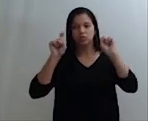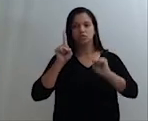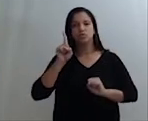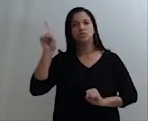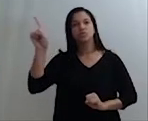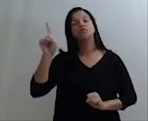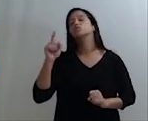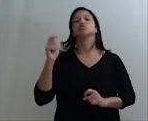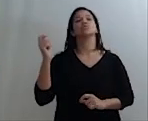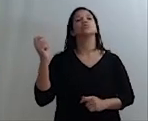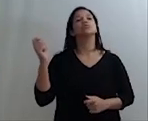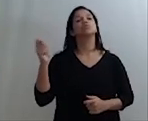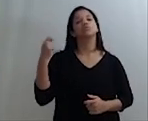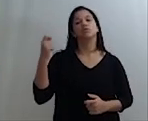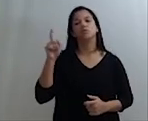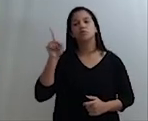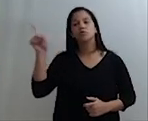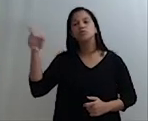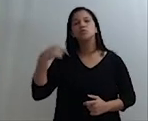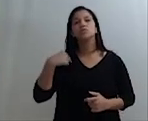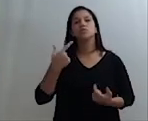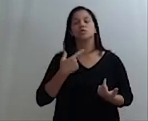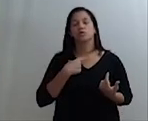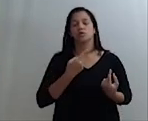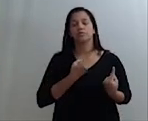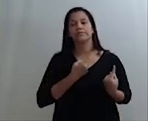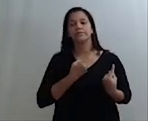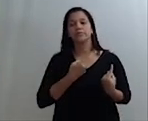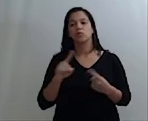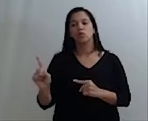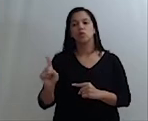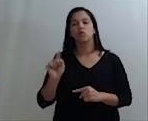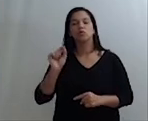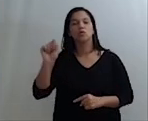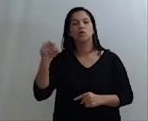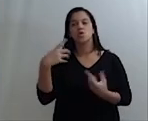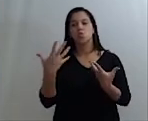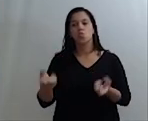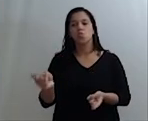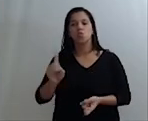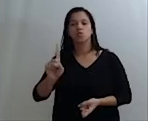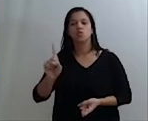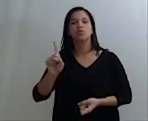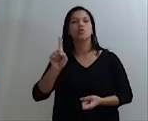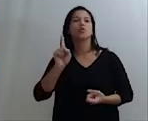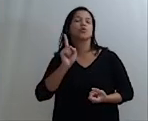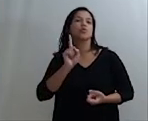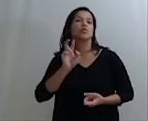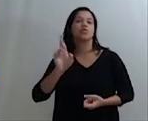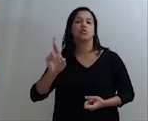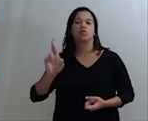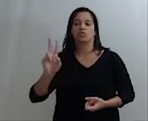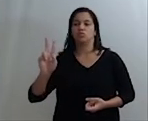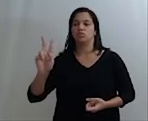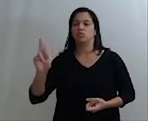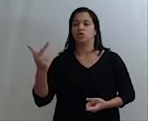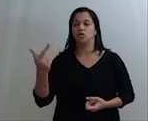negou o Abas corpos por entender que havia violação à coisa